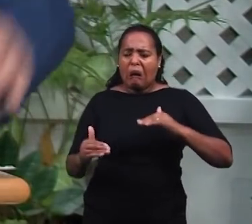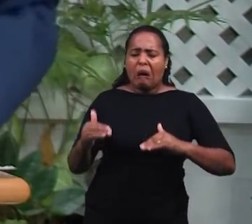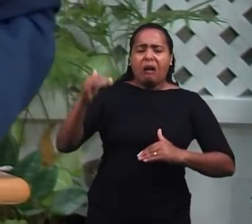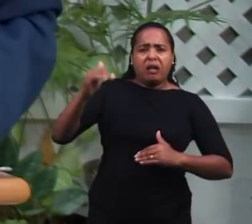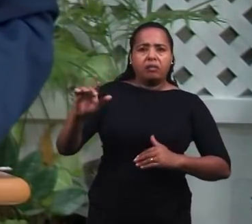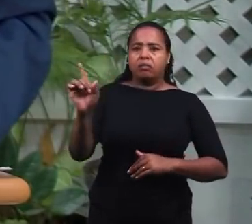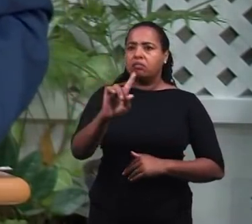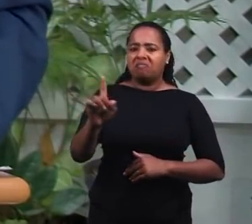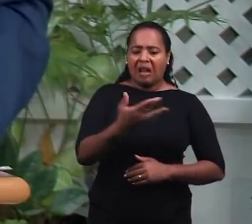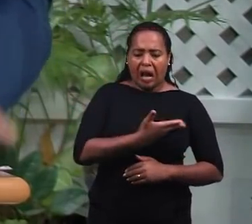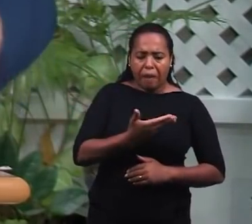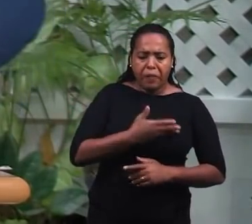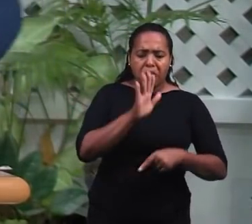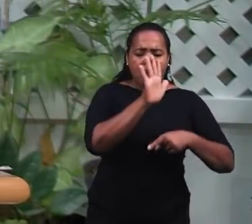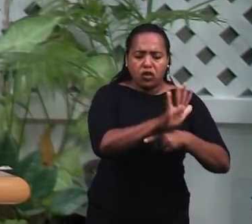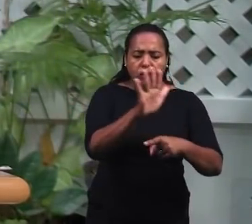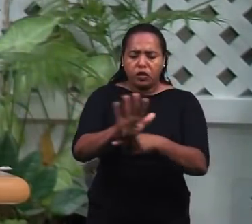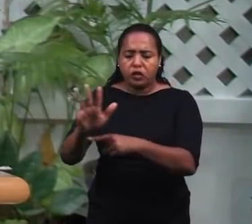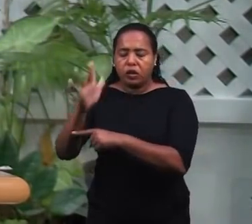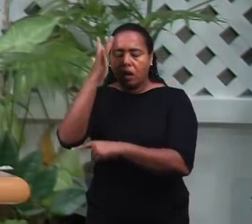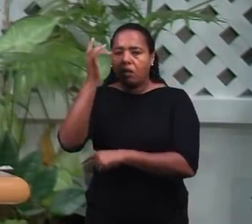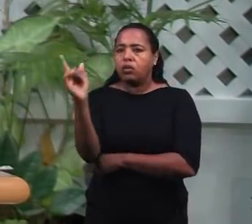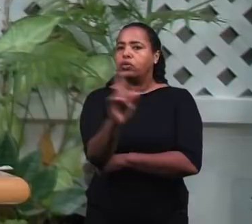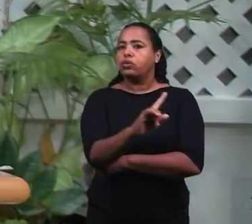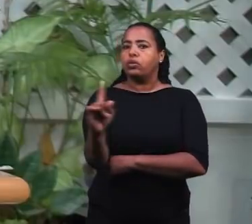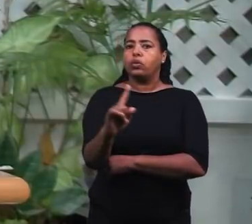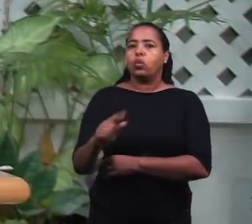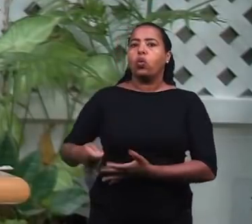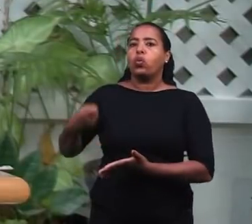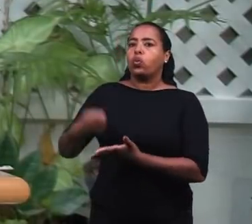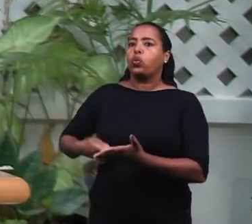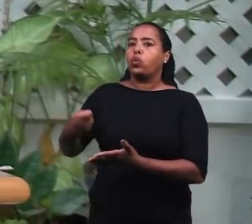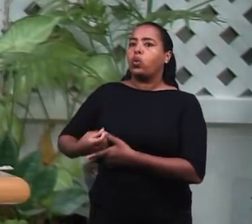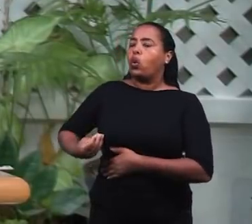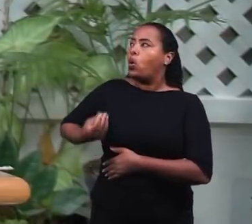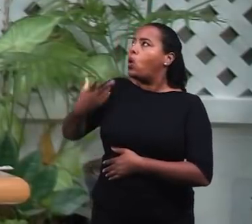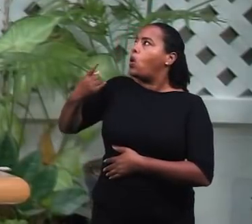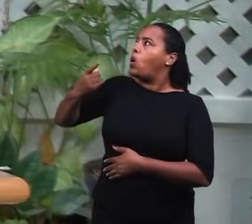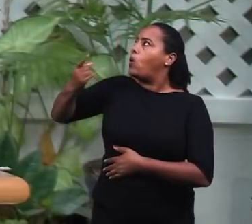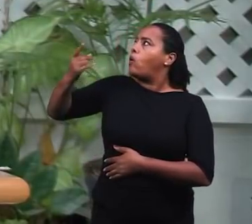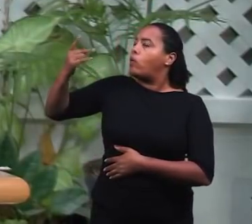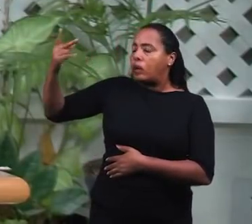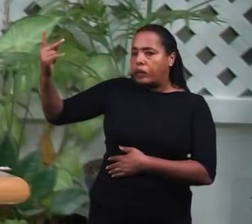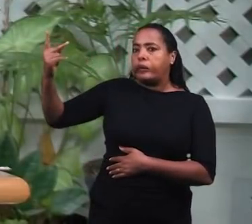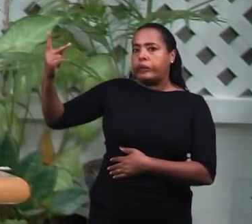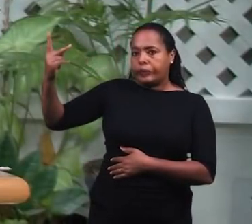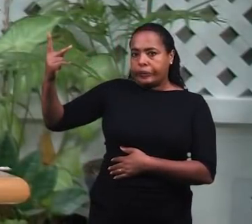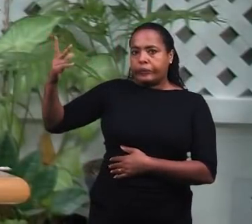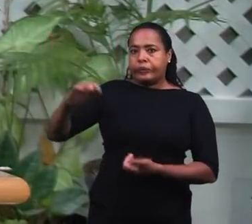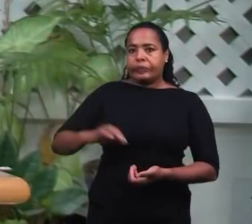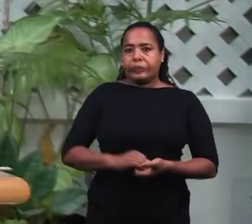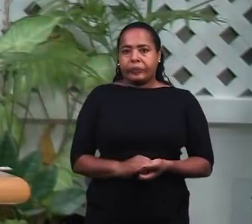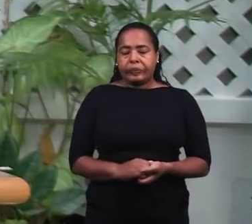te ajudar amanhã. Não, nada disso. Estamos lutando por uma vida eterna.